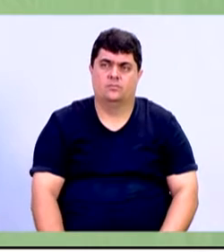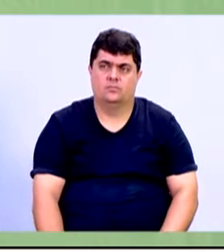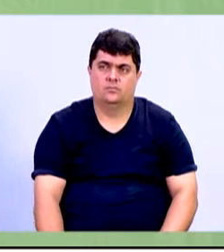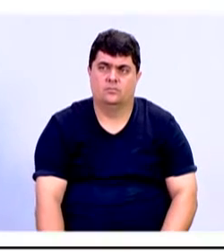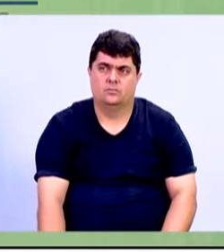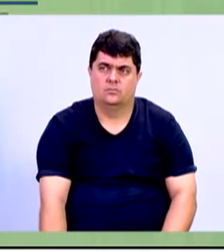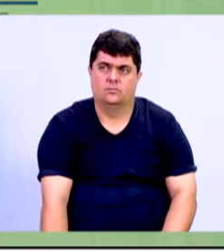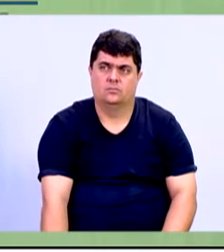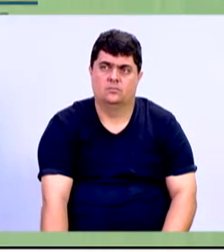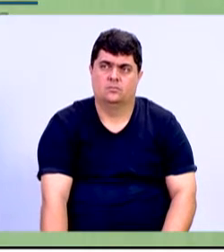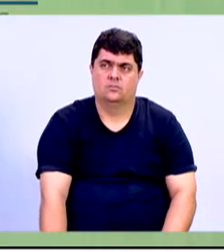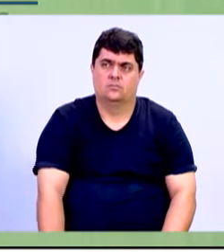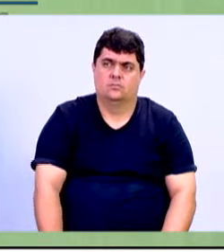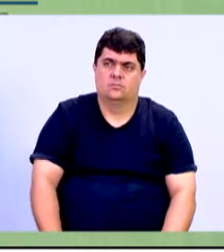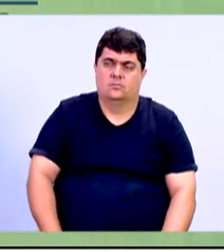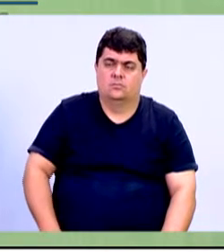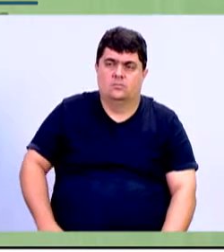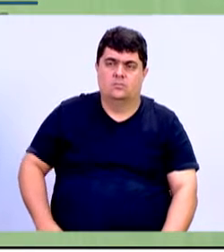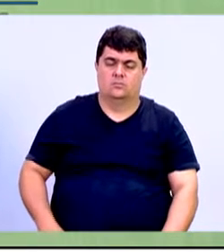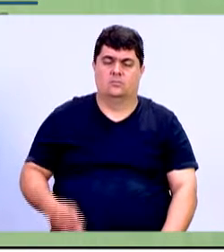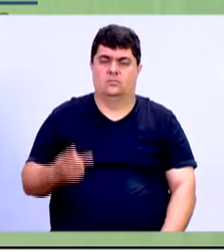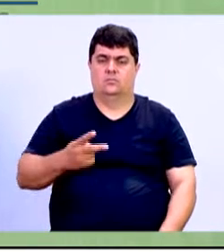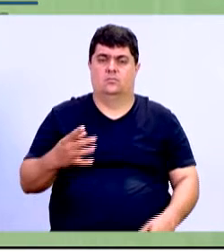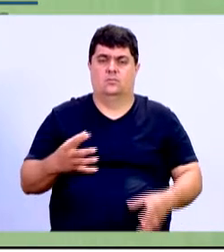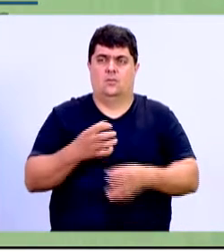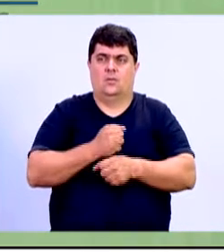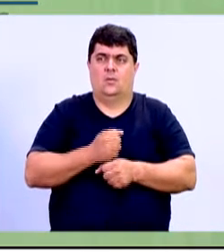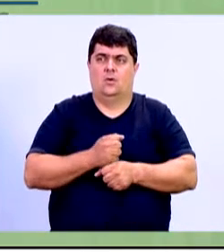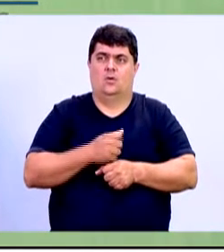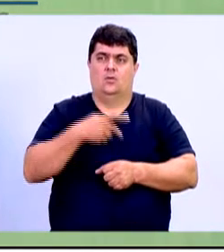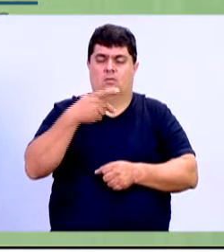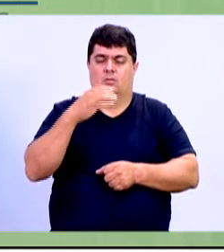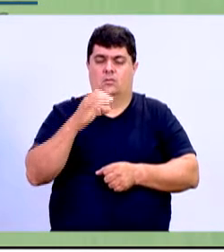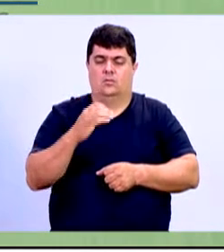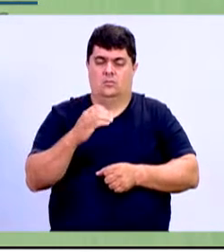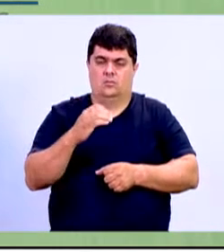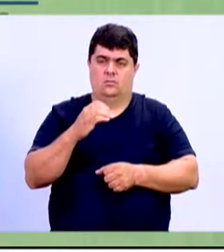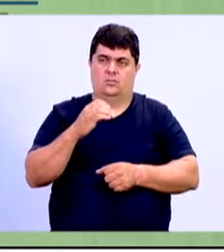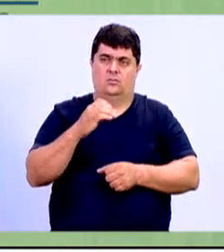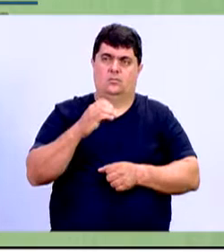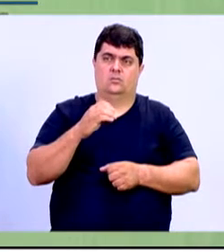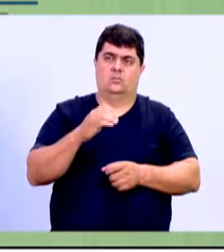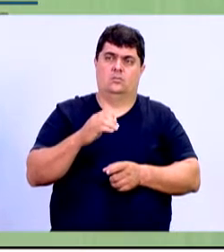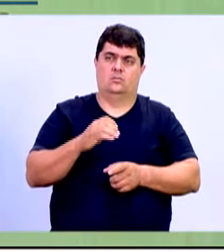dois, mais o que temos aqui do sistema de processo de contas eletrônico,